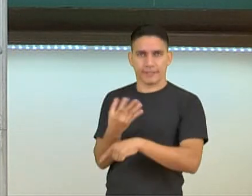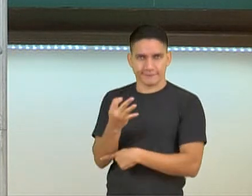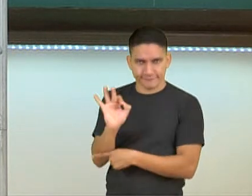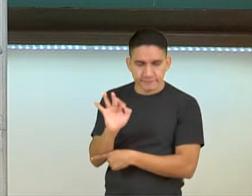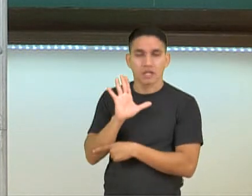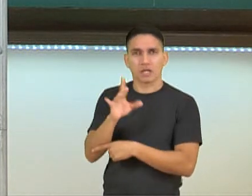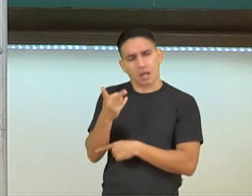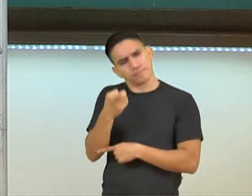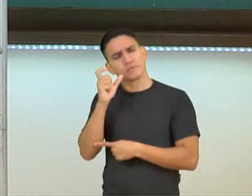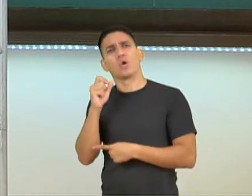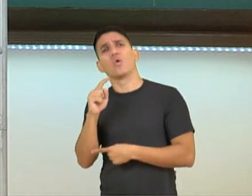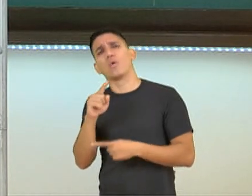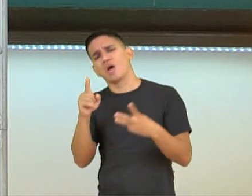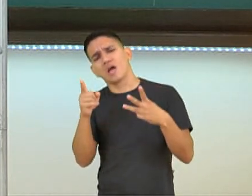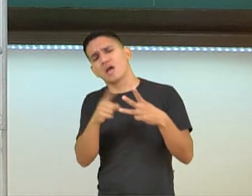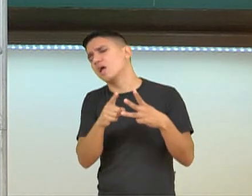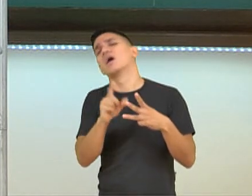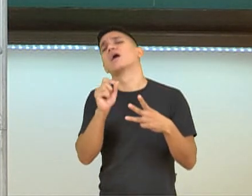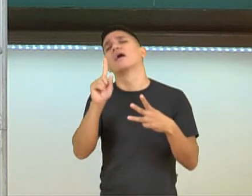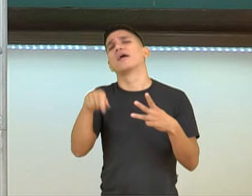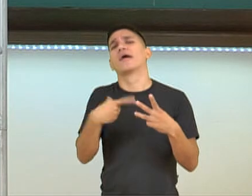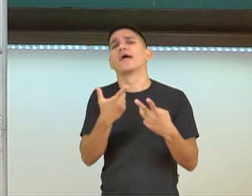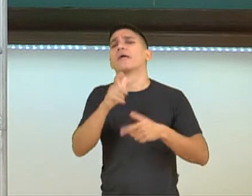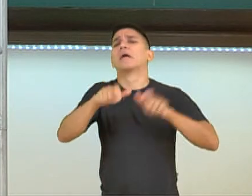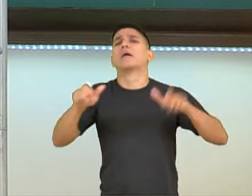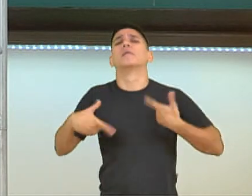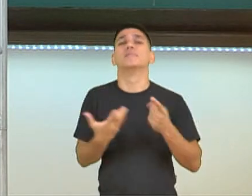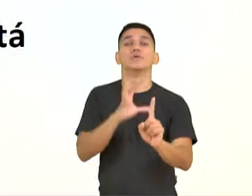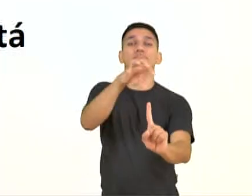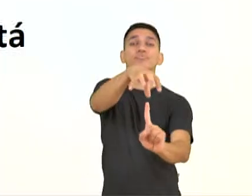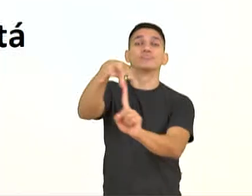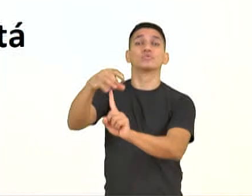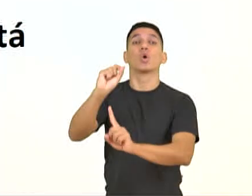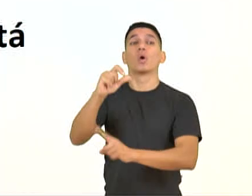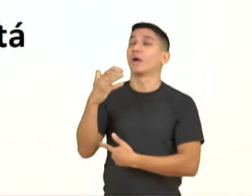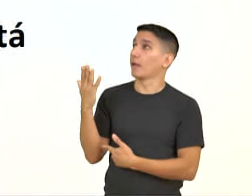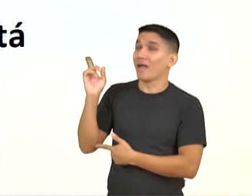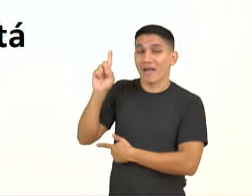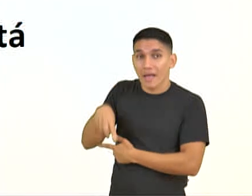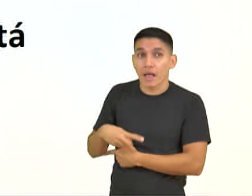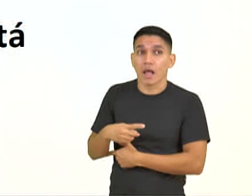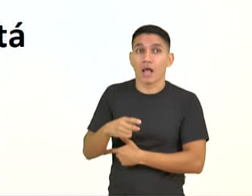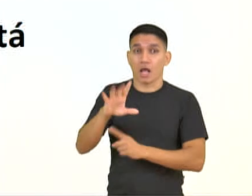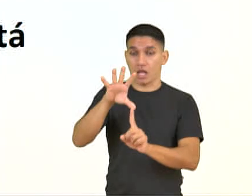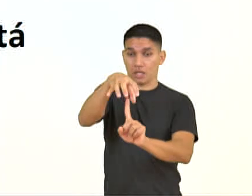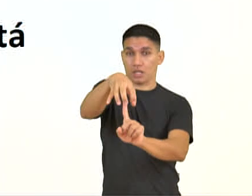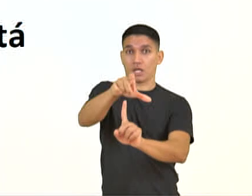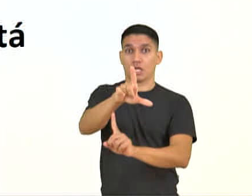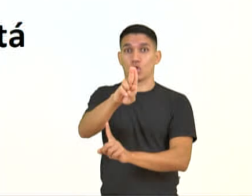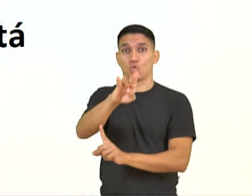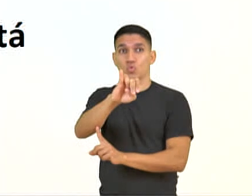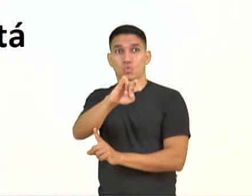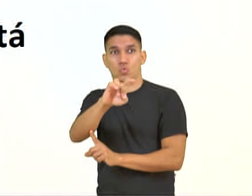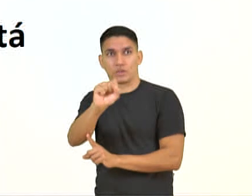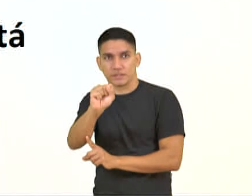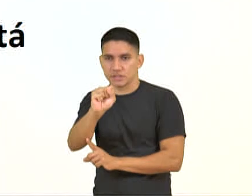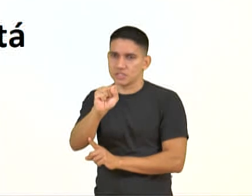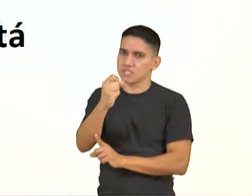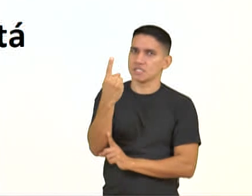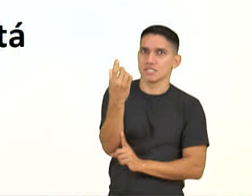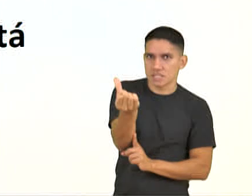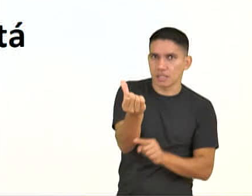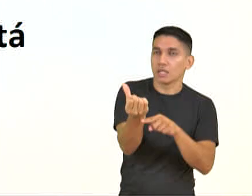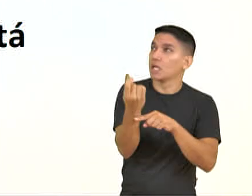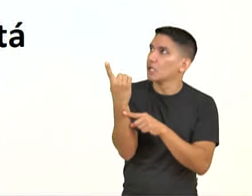que quem eram esses monarcas, né? Nesse momento era o rei Luís XVI, que ele governava a França, então, durante